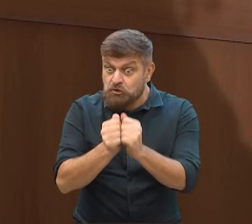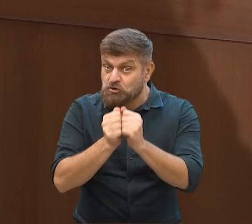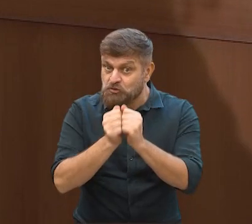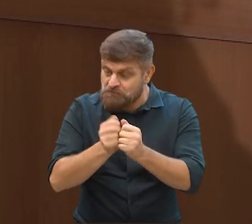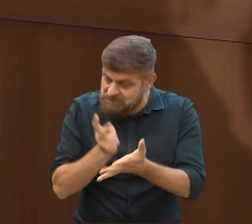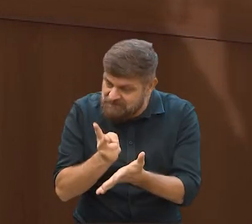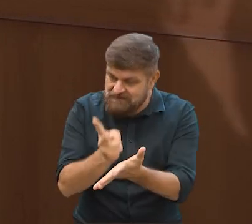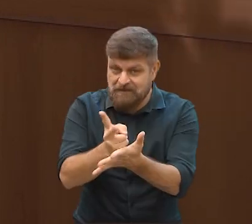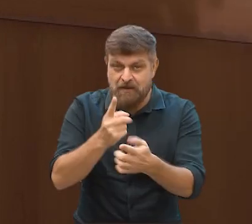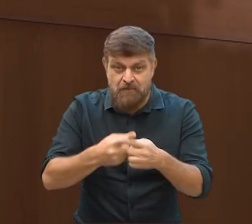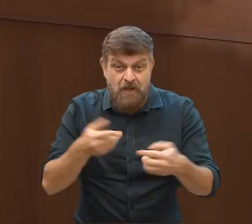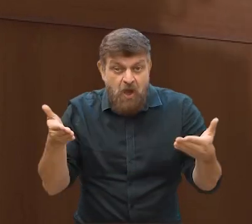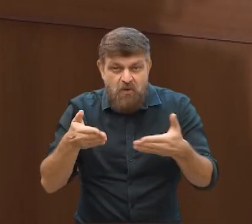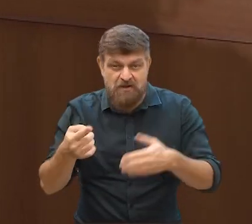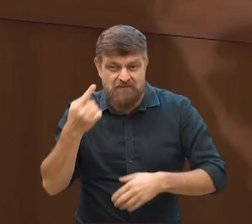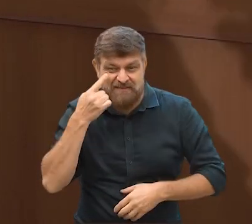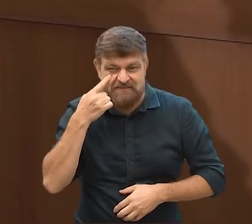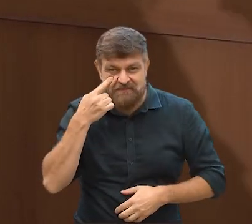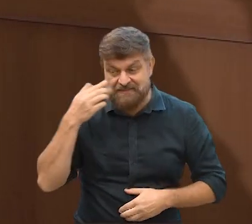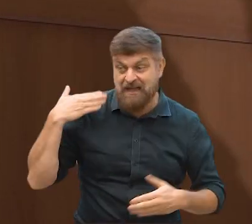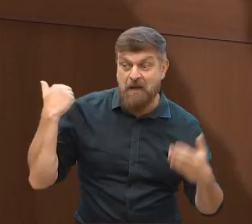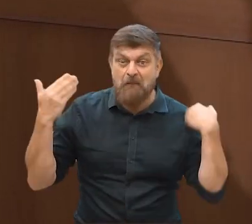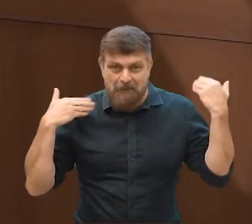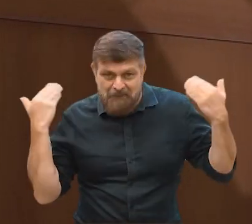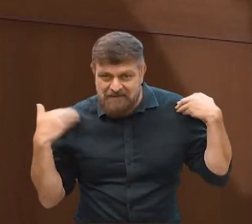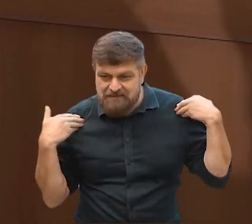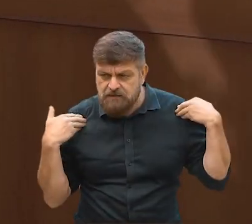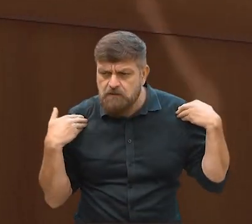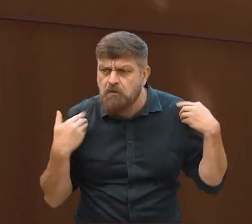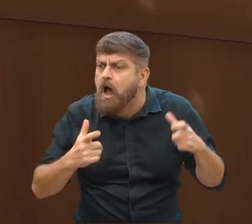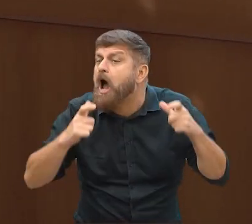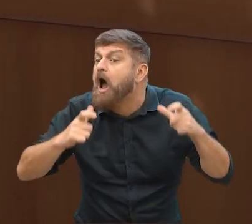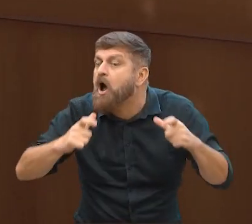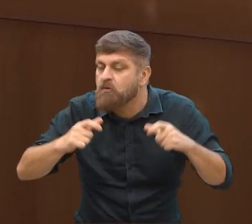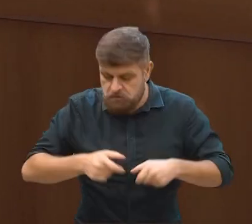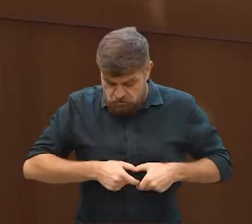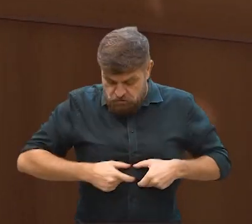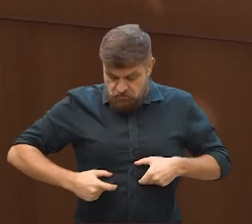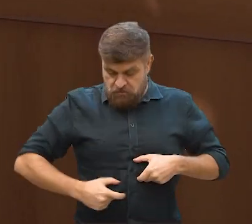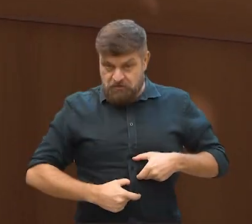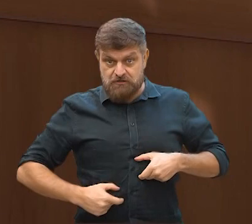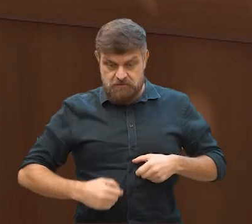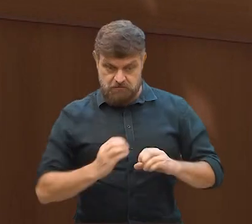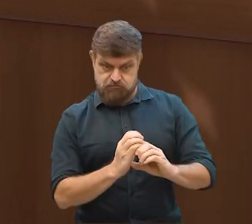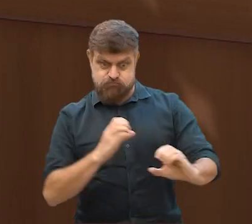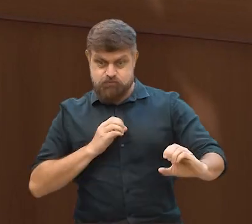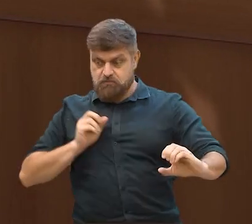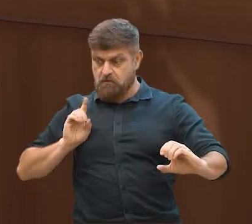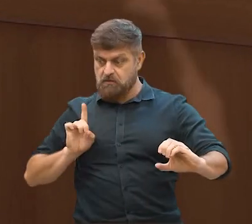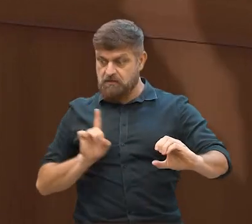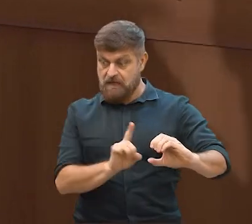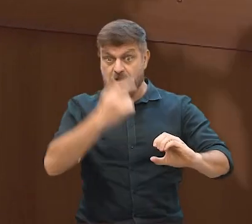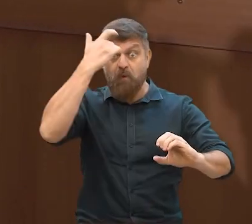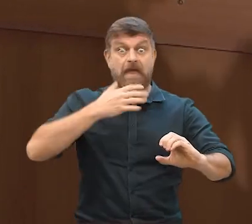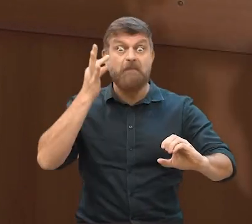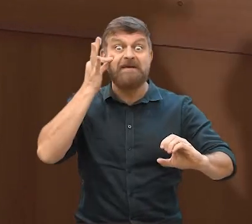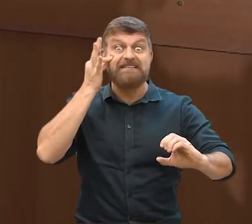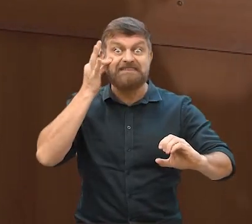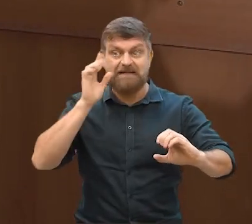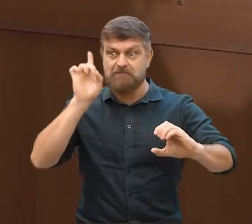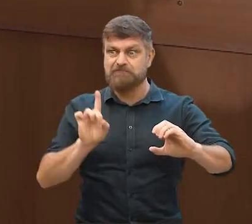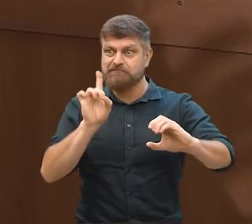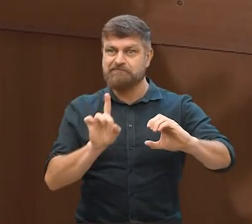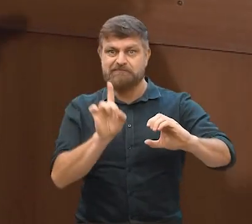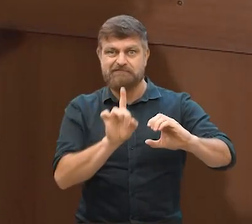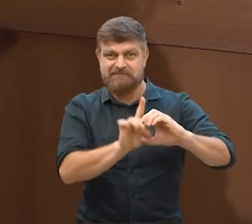Continue conosco, porque ainda hoje você vai fazer um passeio por dentro do intestino. Mas é verdade, eu fui